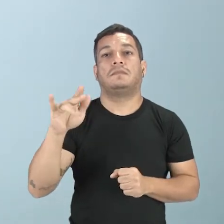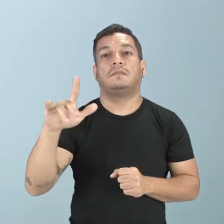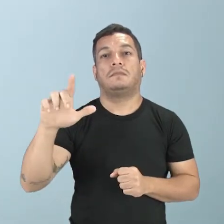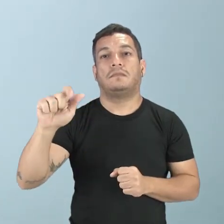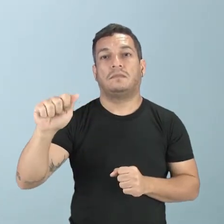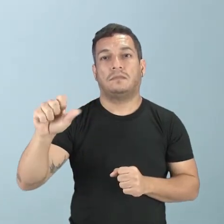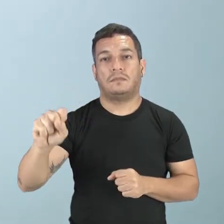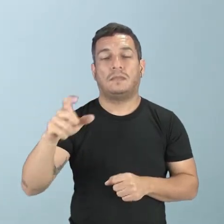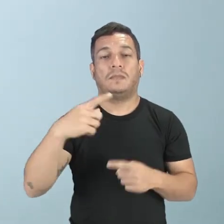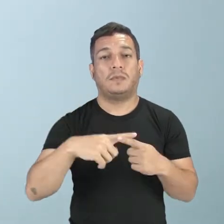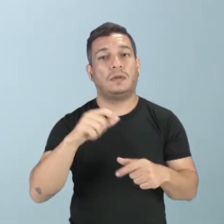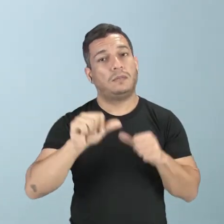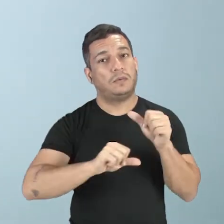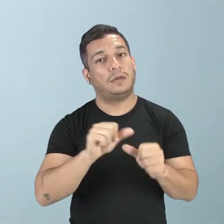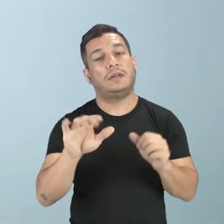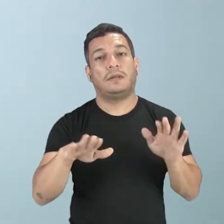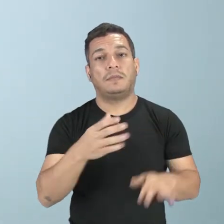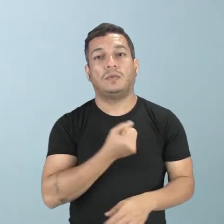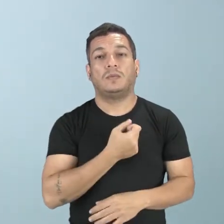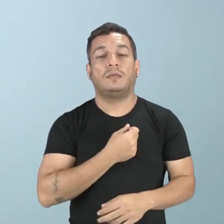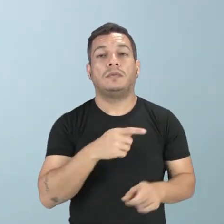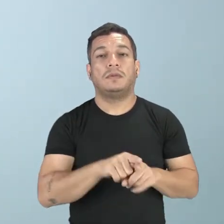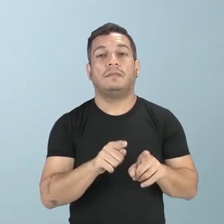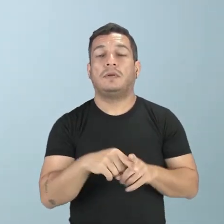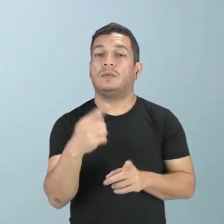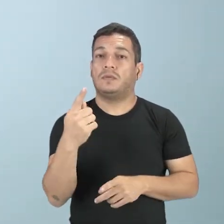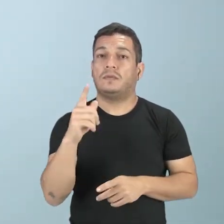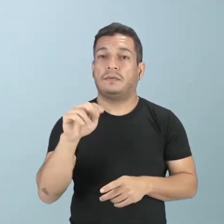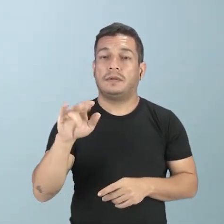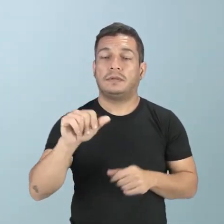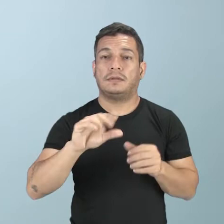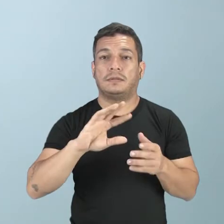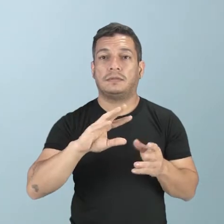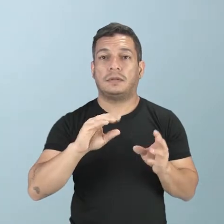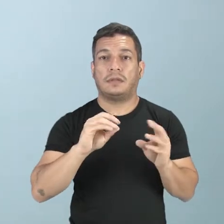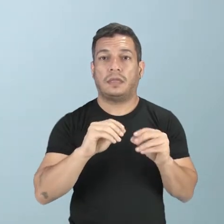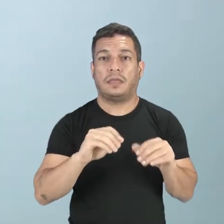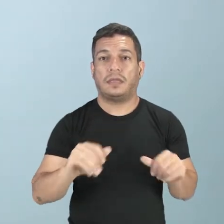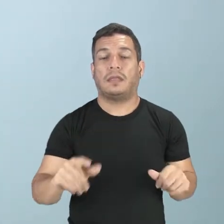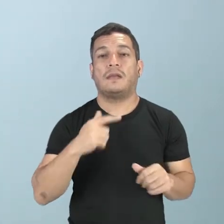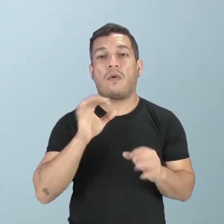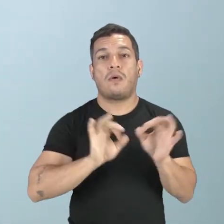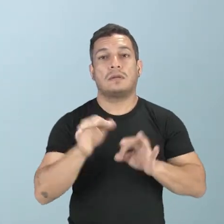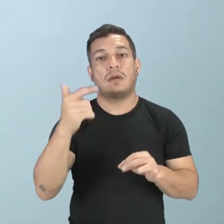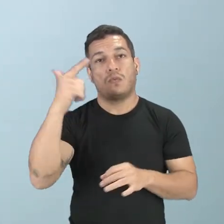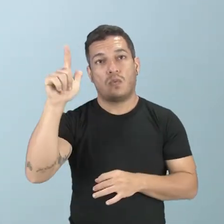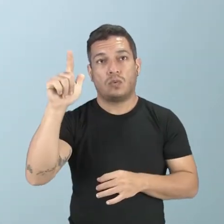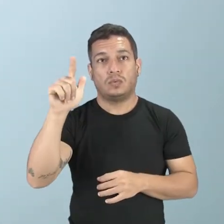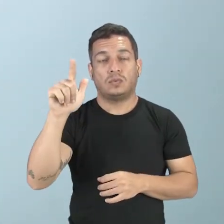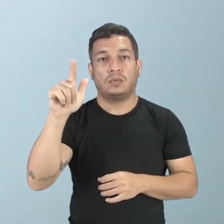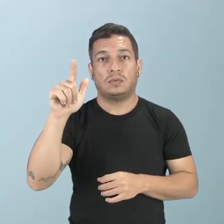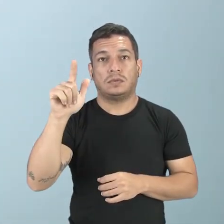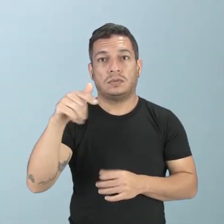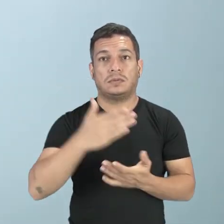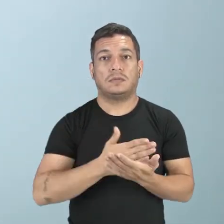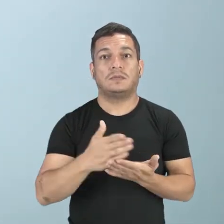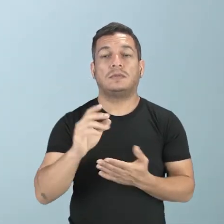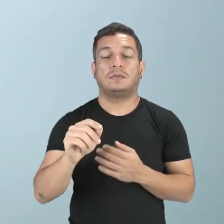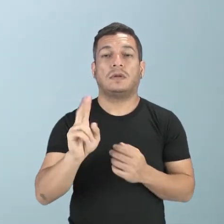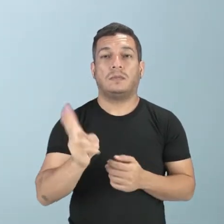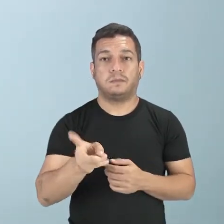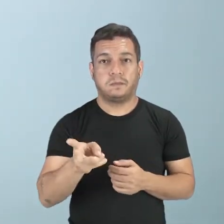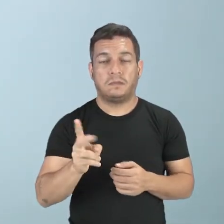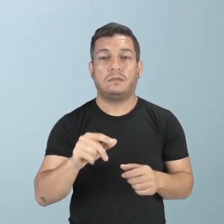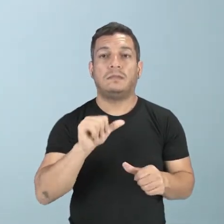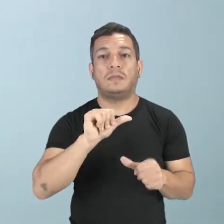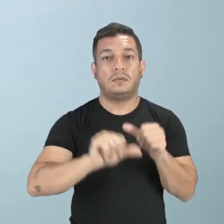ele vai mudar, porque ele depende desse número. Então, a partir daí, um elemento ele vai se desintegrar e formar um outro elemento. Um elemento que inicialmente estava